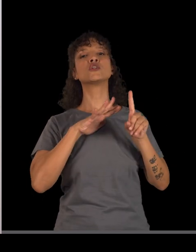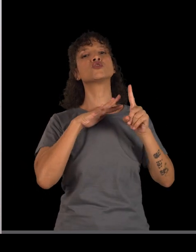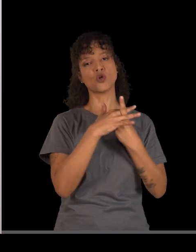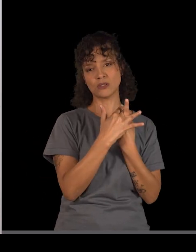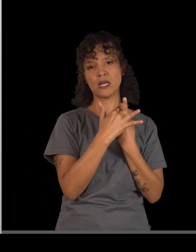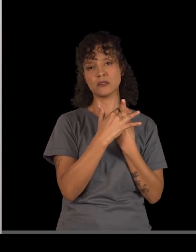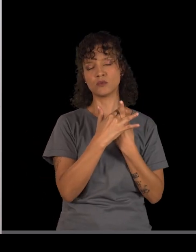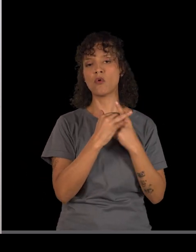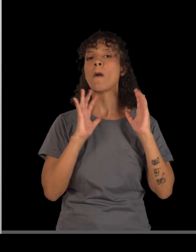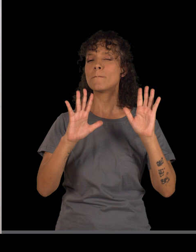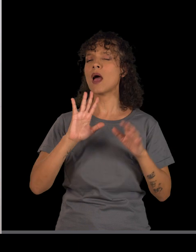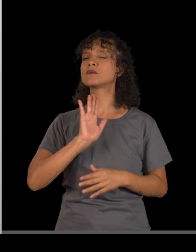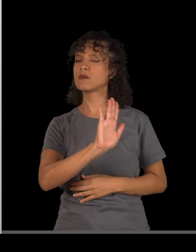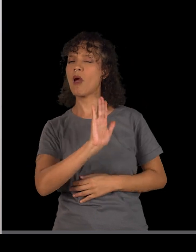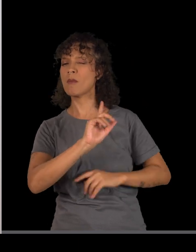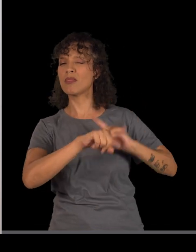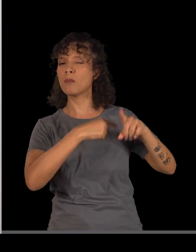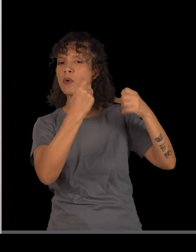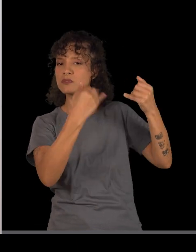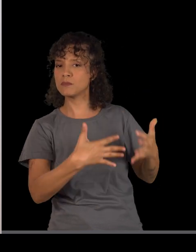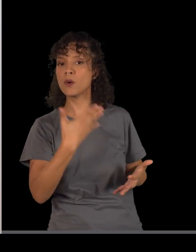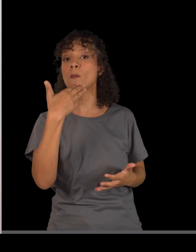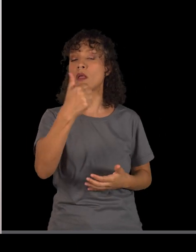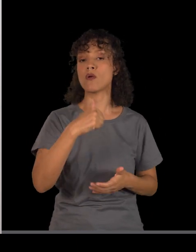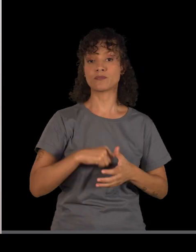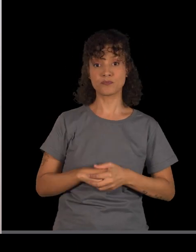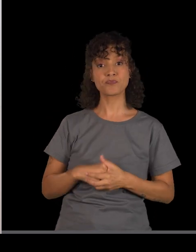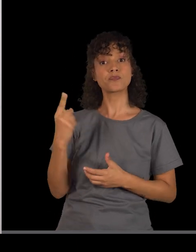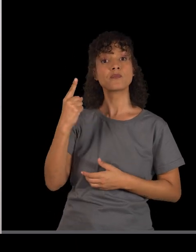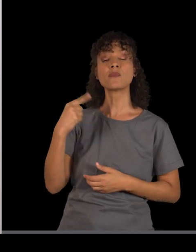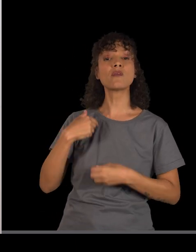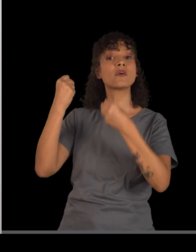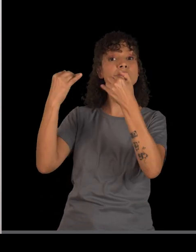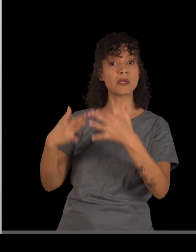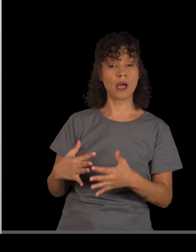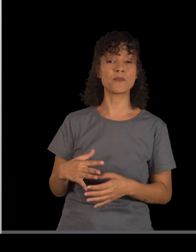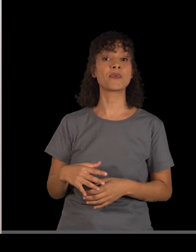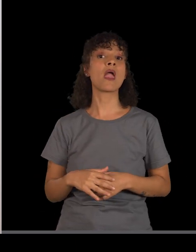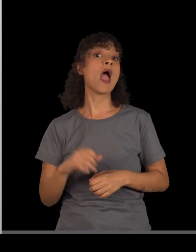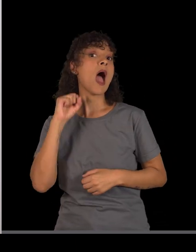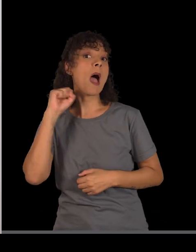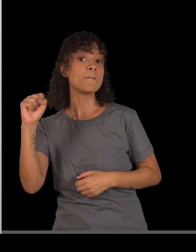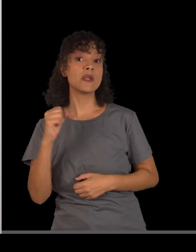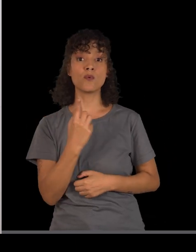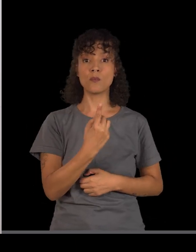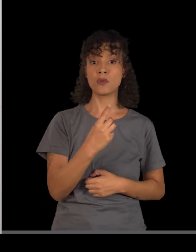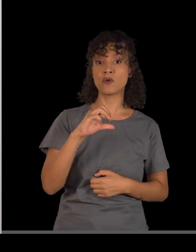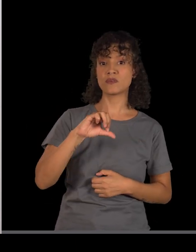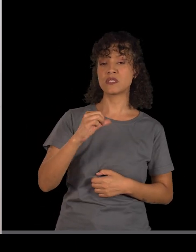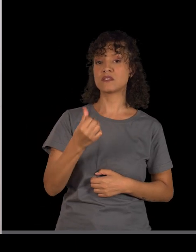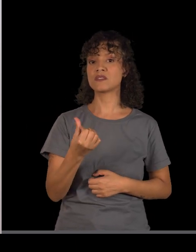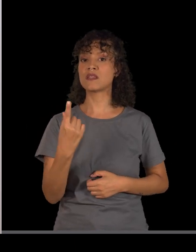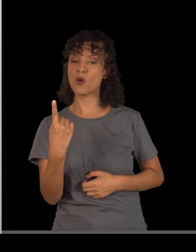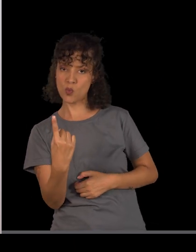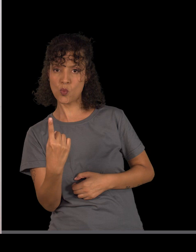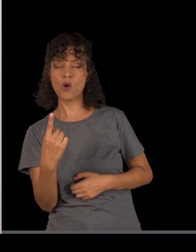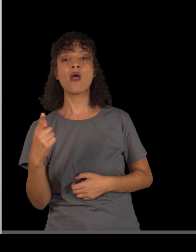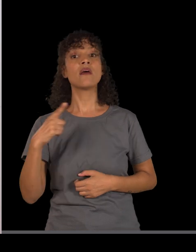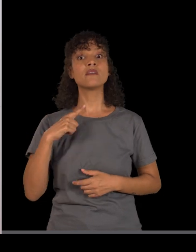socialistas. Mas isso a gente vai entender daqui a pouquinho. Primeiro, eu queria falar que em abril de 1961 teve